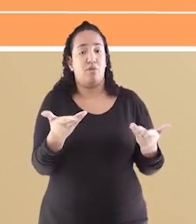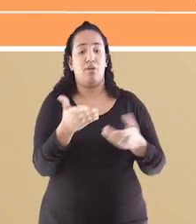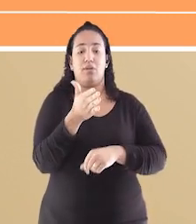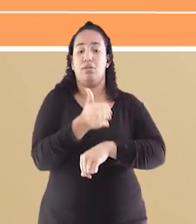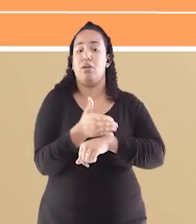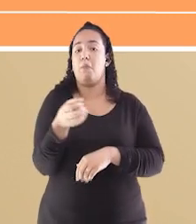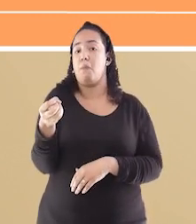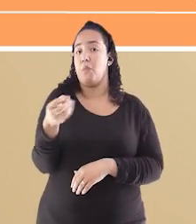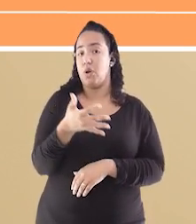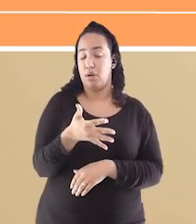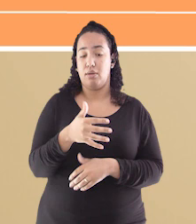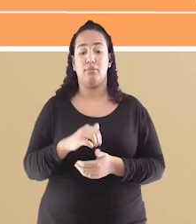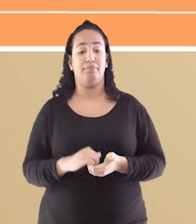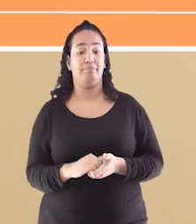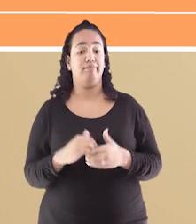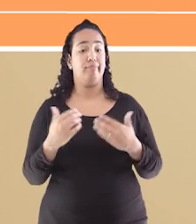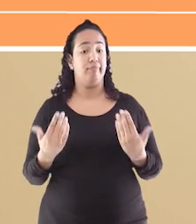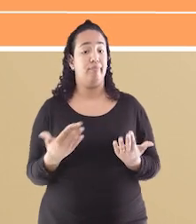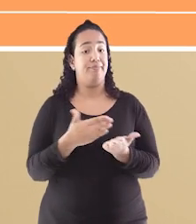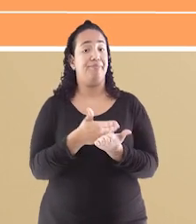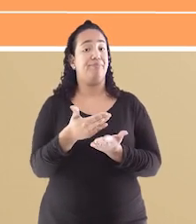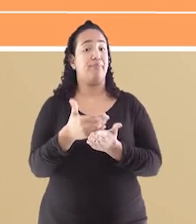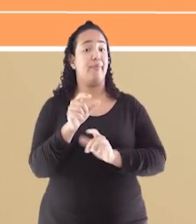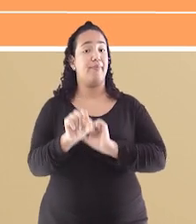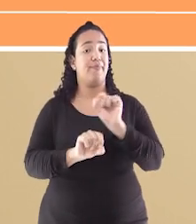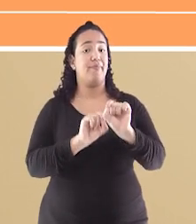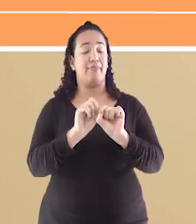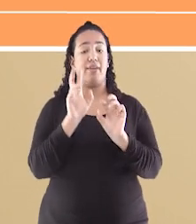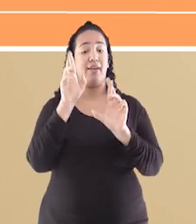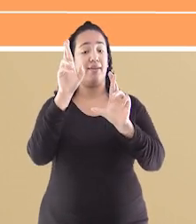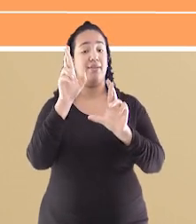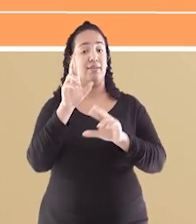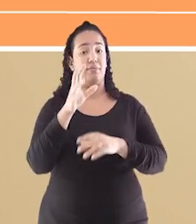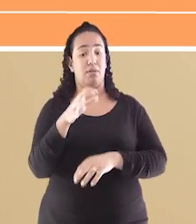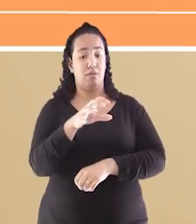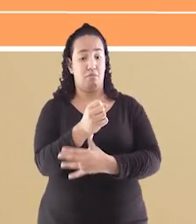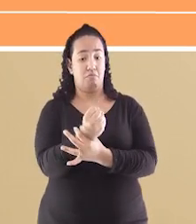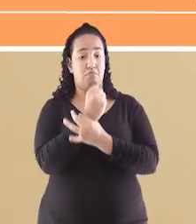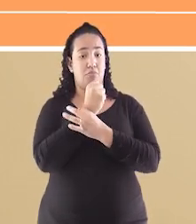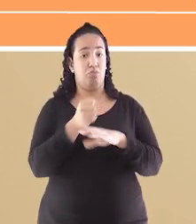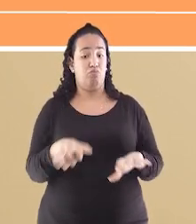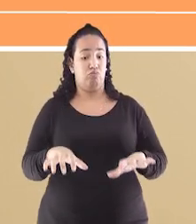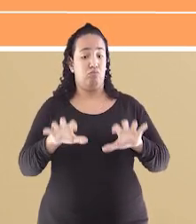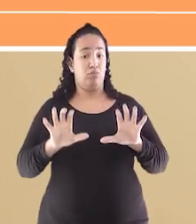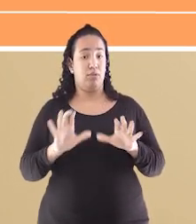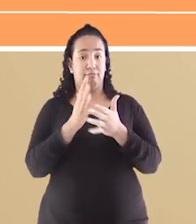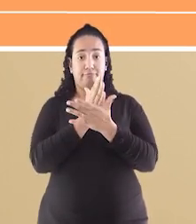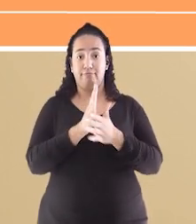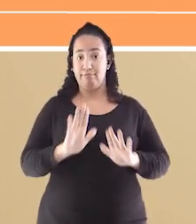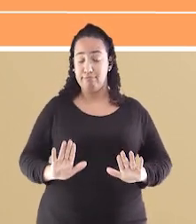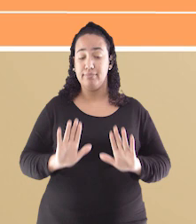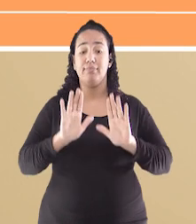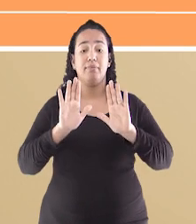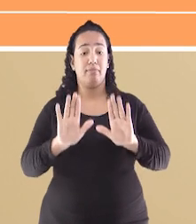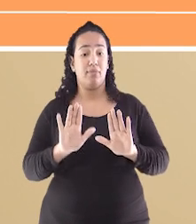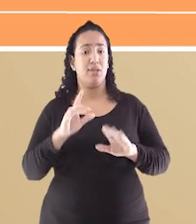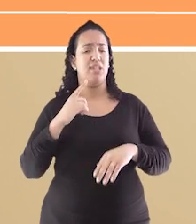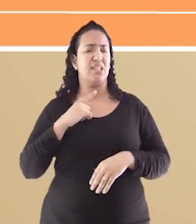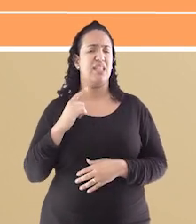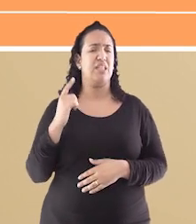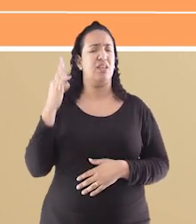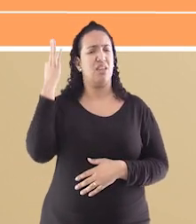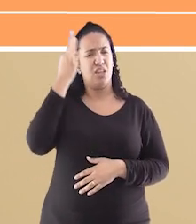Moderna. Começava ali a esperança para o fim do absolutismo monárquico. Claro que estamos falando de vários